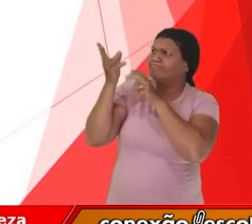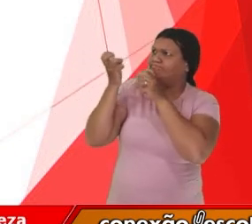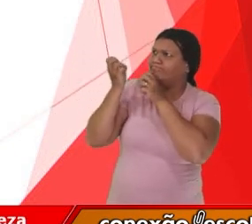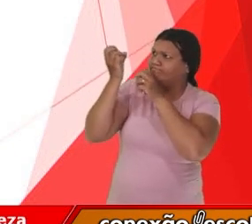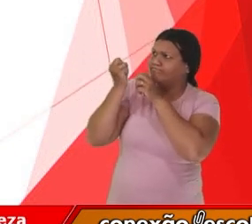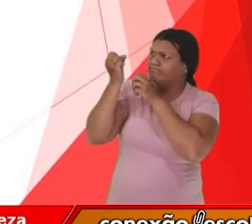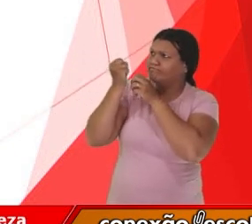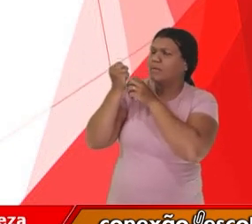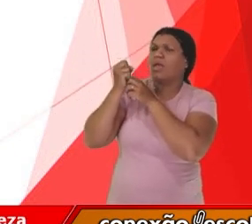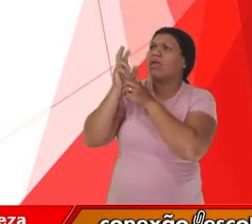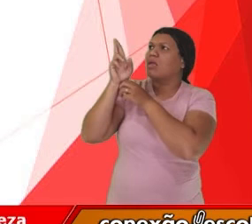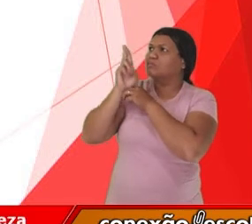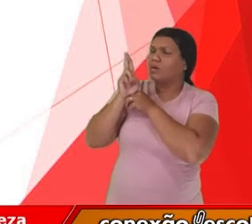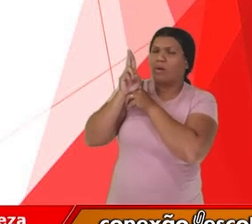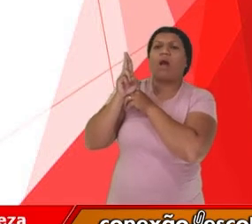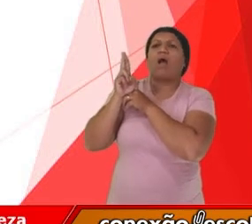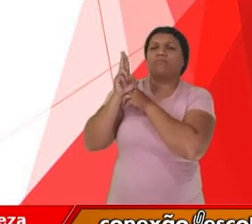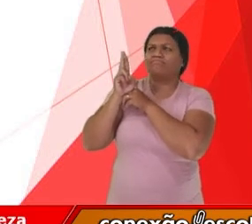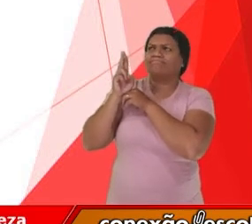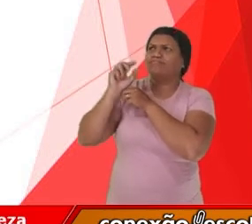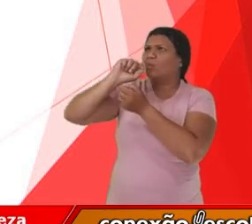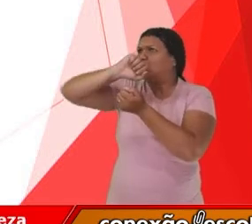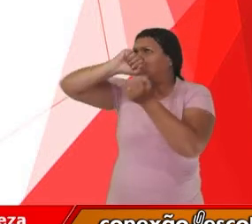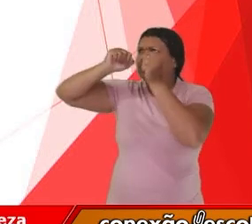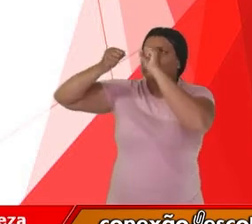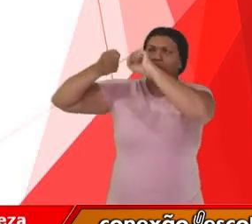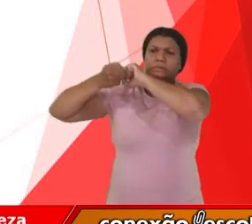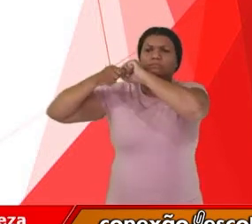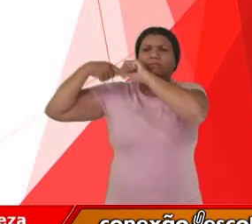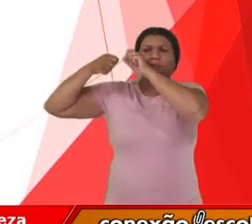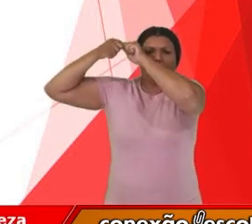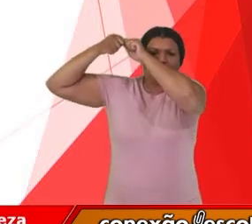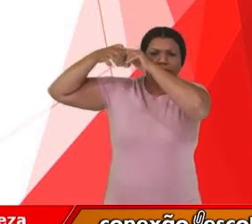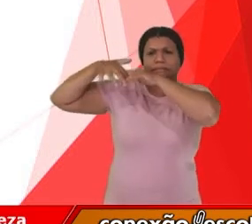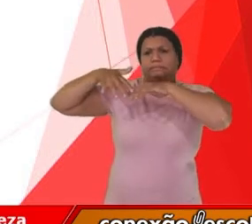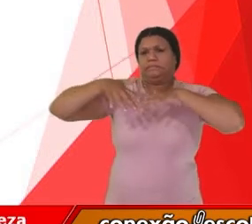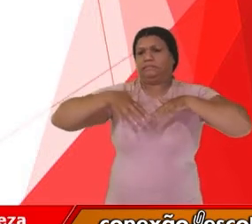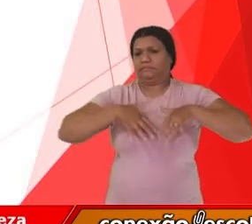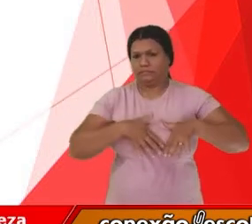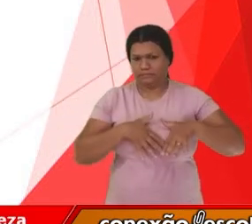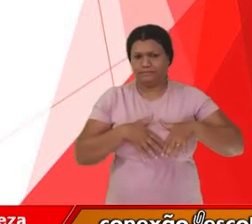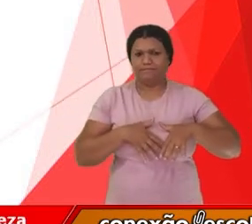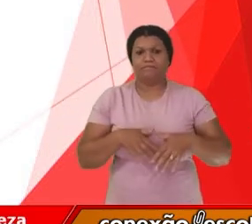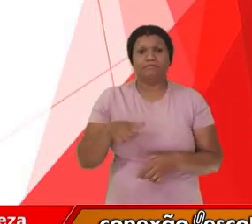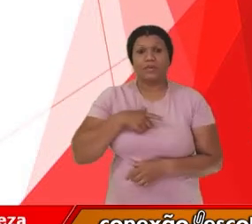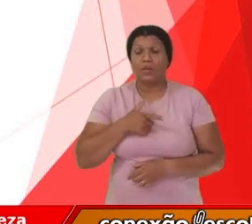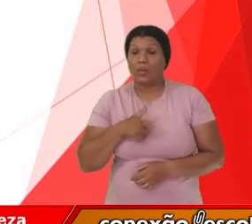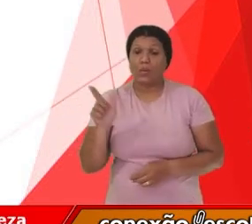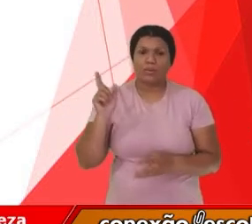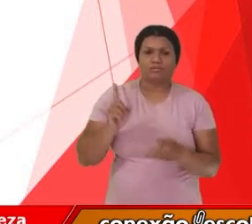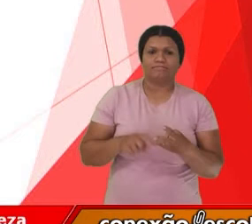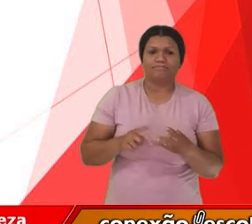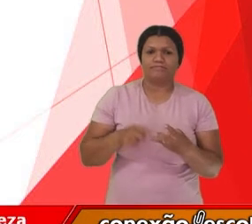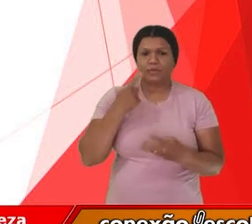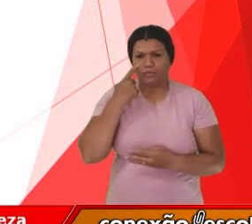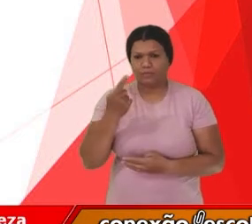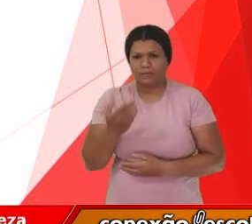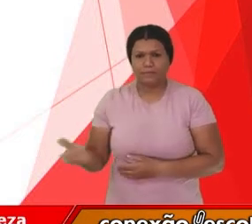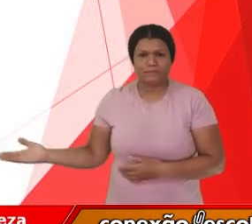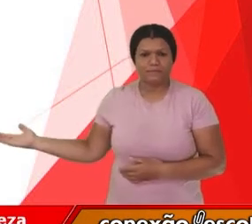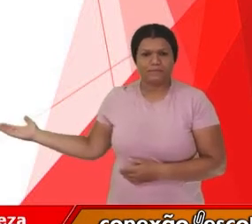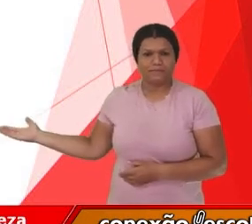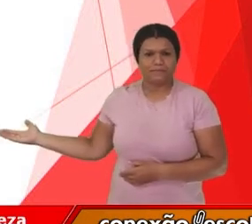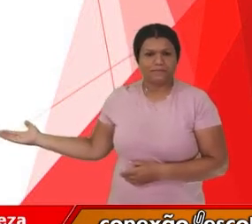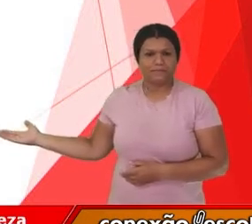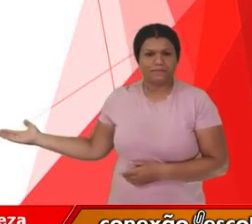elaborar respostas. Já a outra região, chamada cerebelo, em destaque aqui com a minha